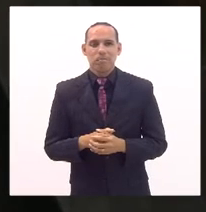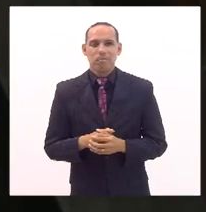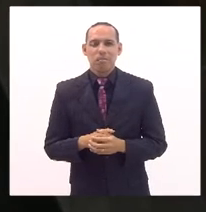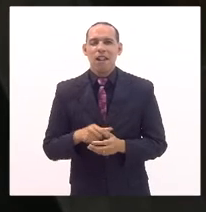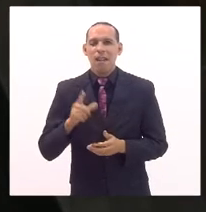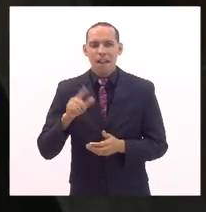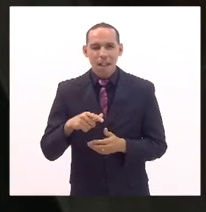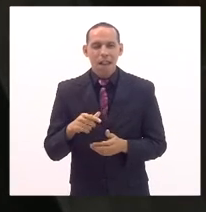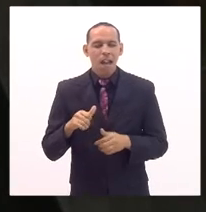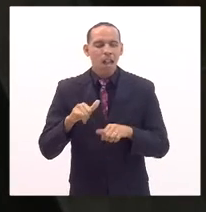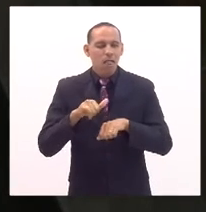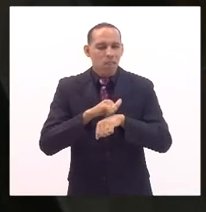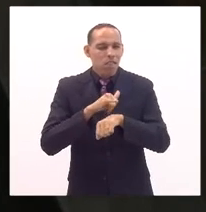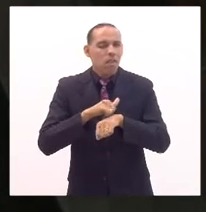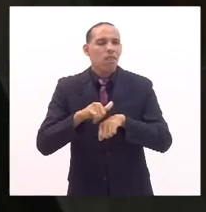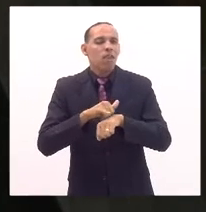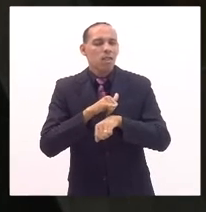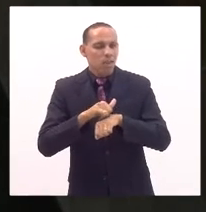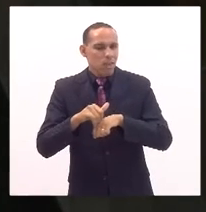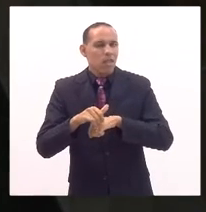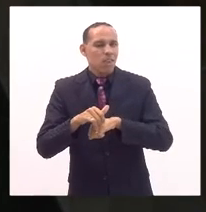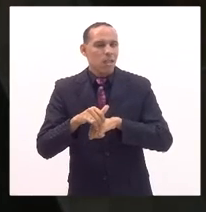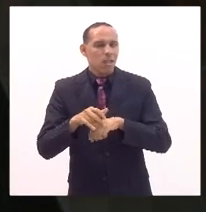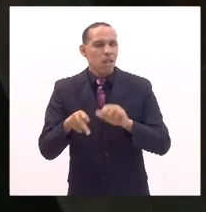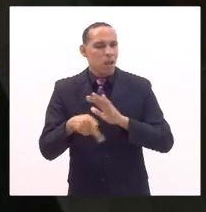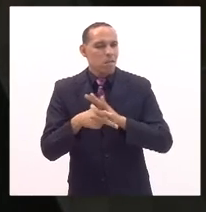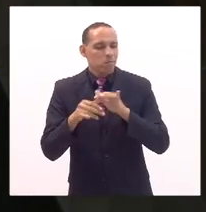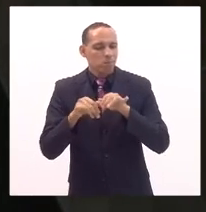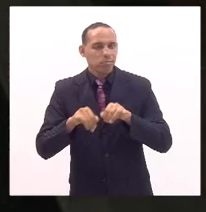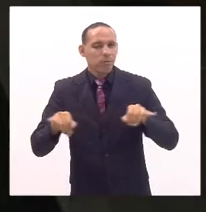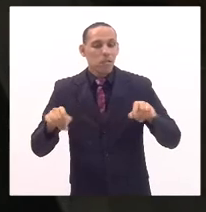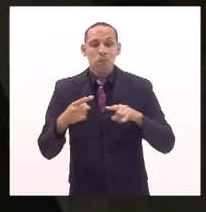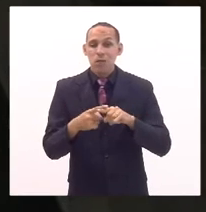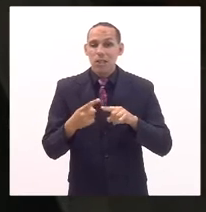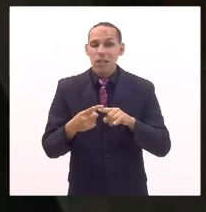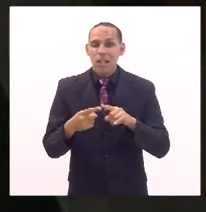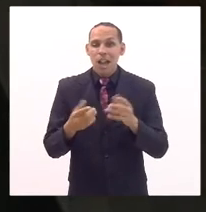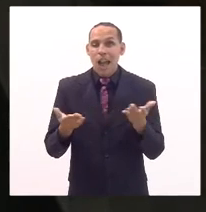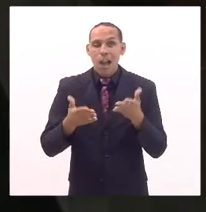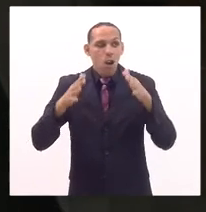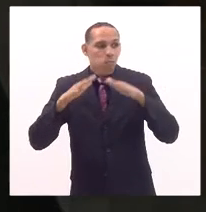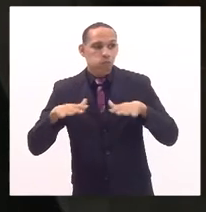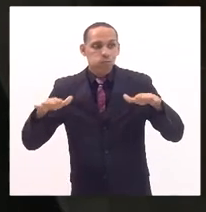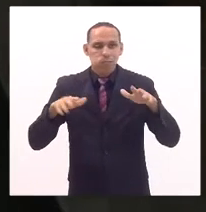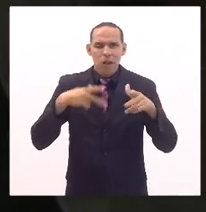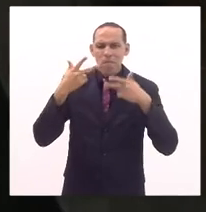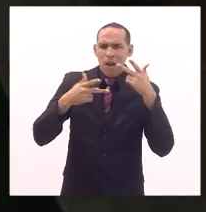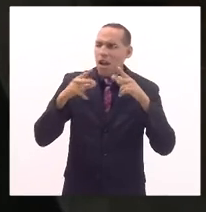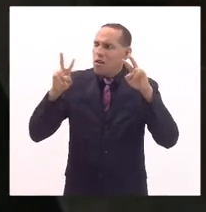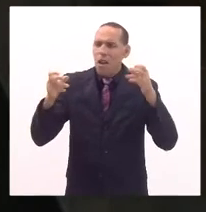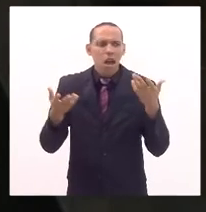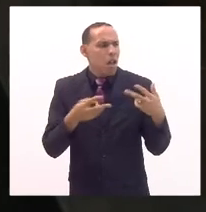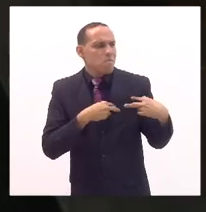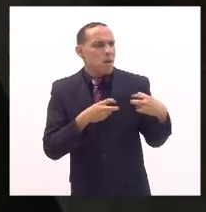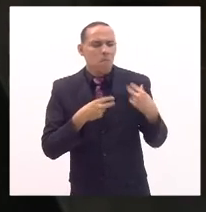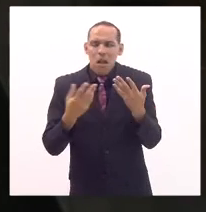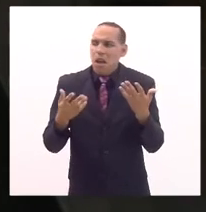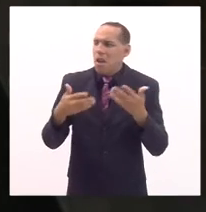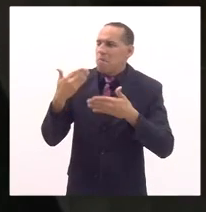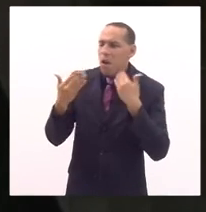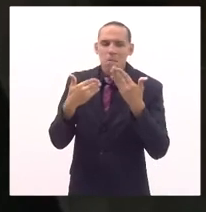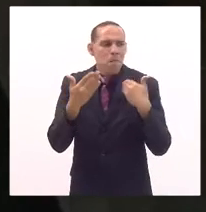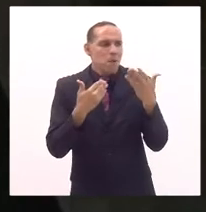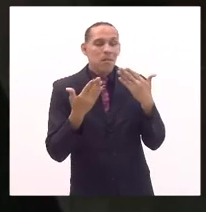jogada nesse anúncio porque agora Todos falam sobre isso em relação à Petrobras